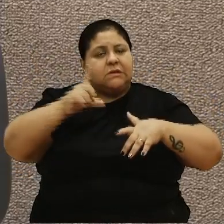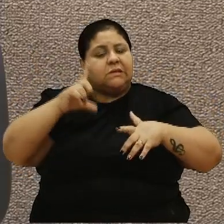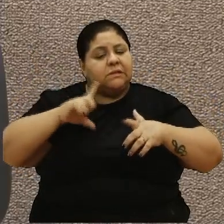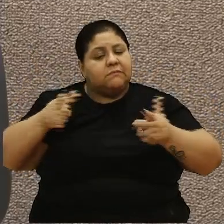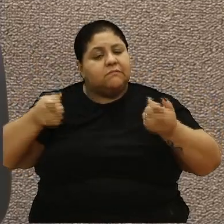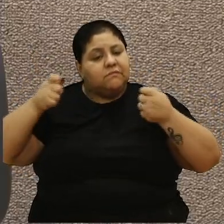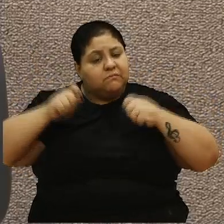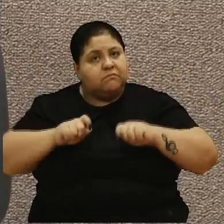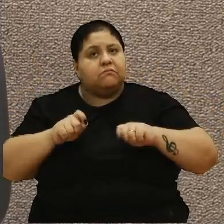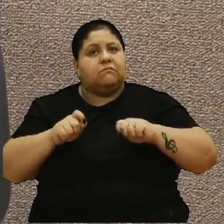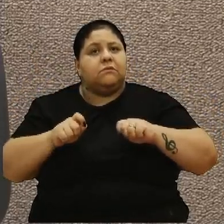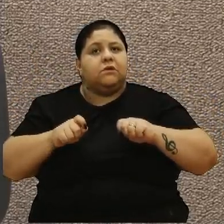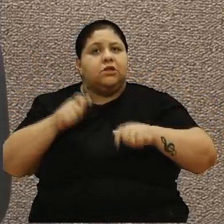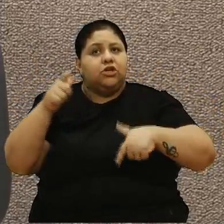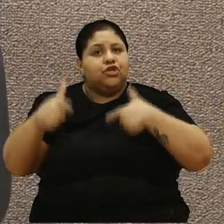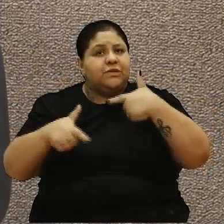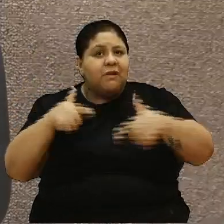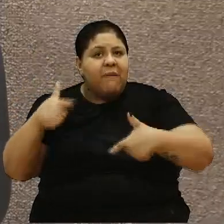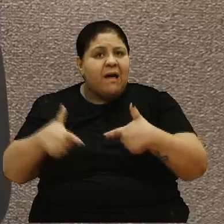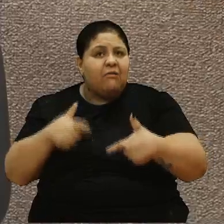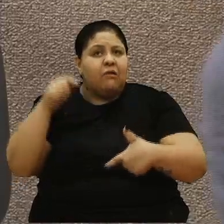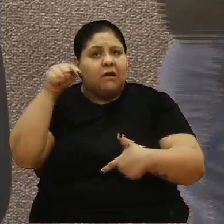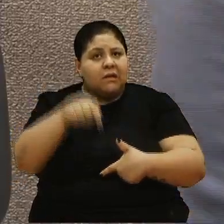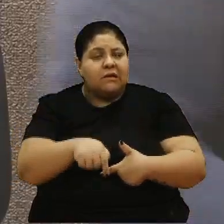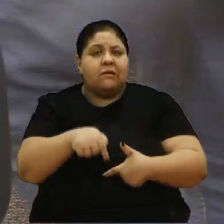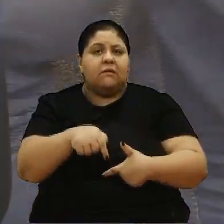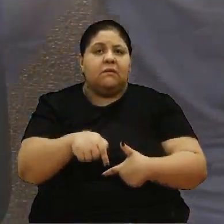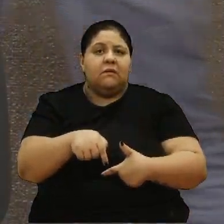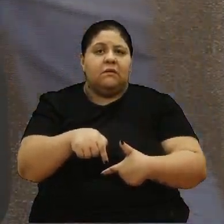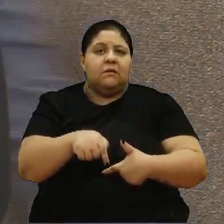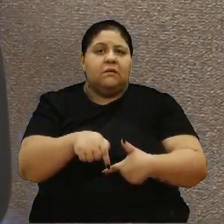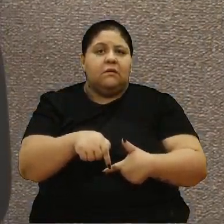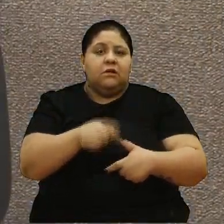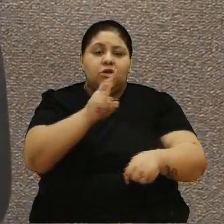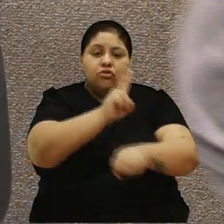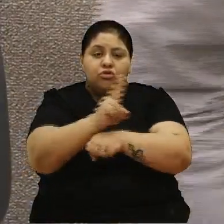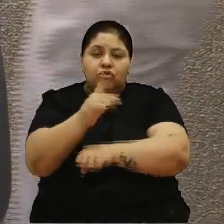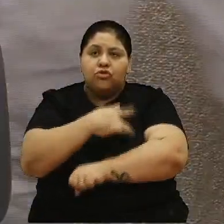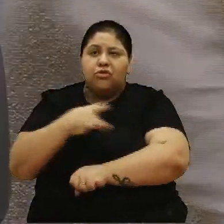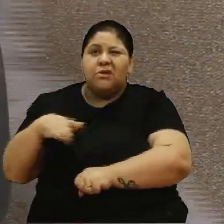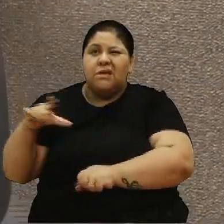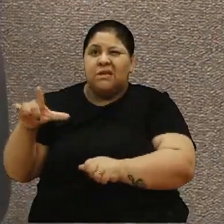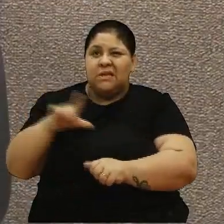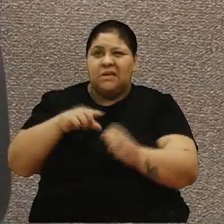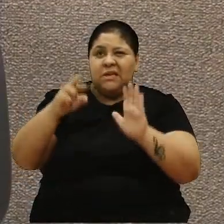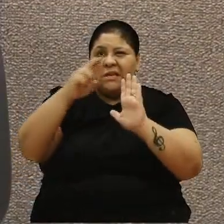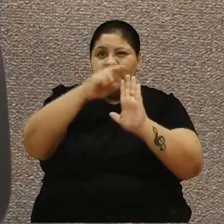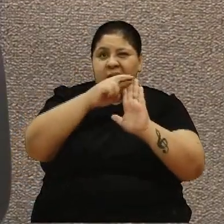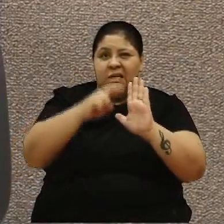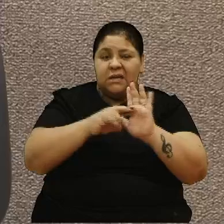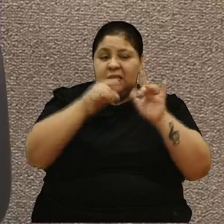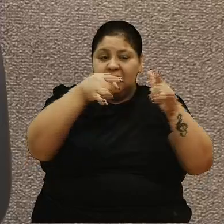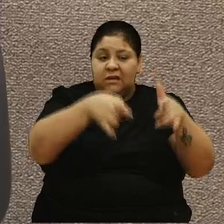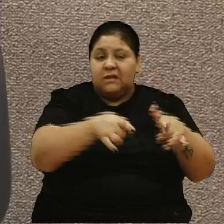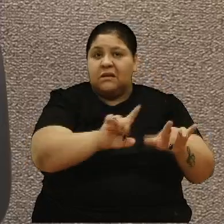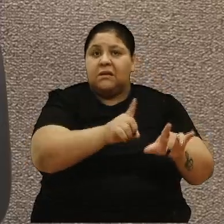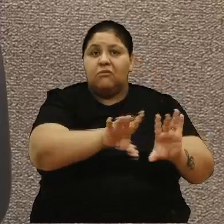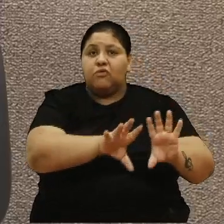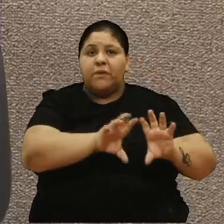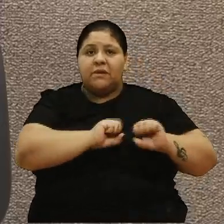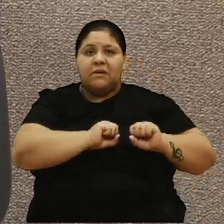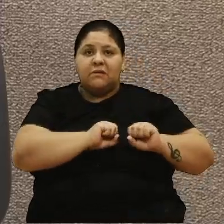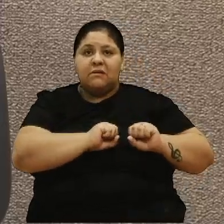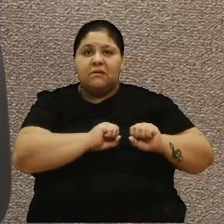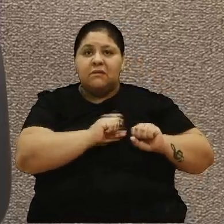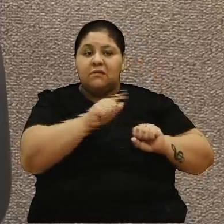necessidade de prestação dos serviços que aqui é colocado. Nós temos a regulação de leitos que não nos pertencem. Isso é um